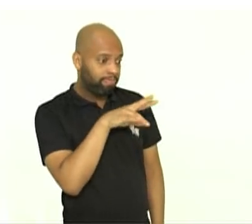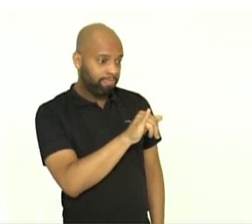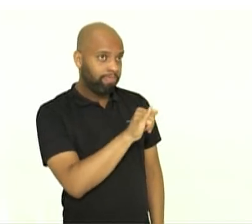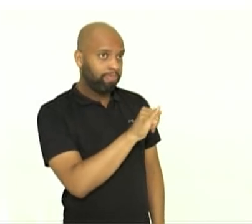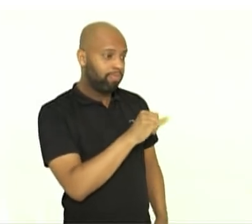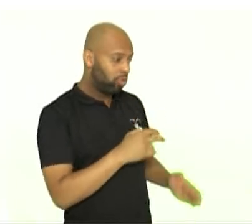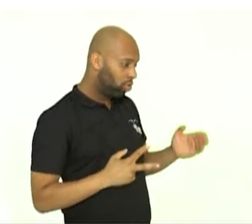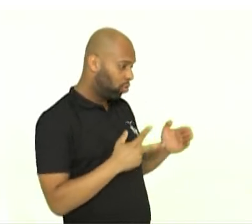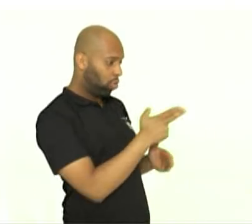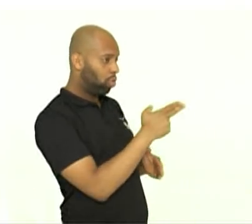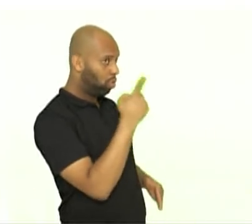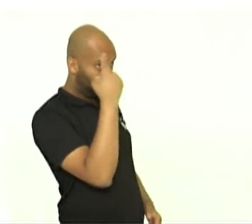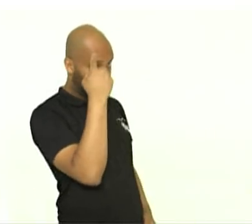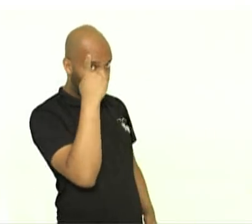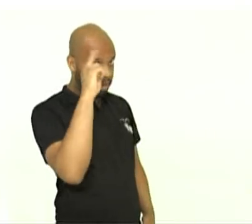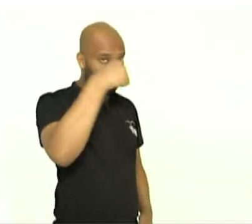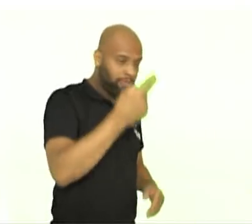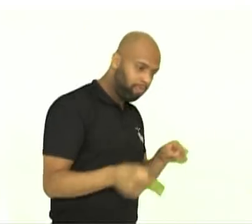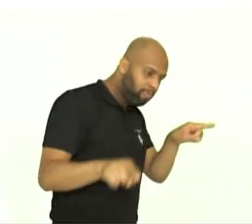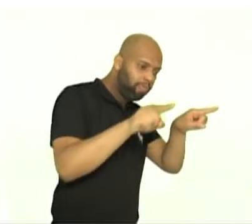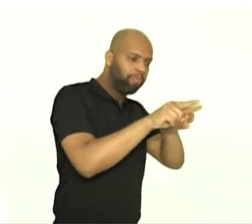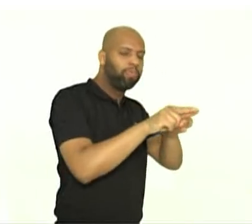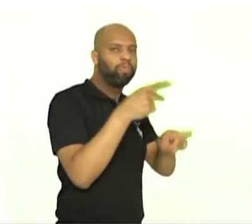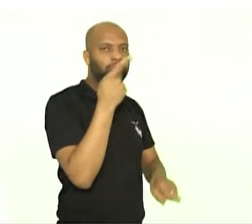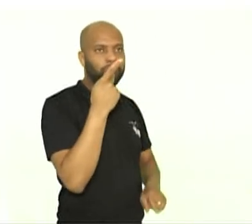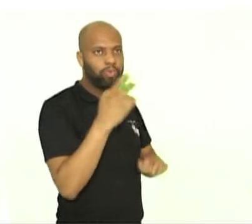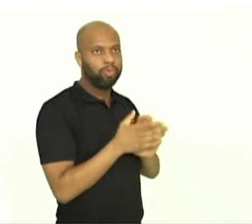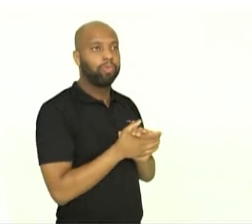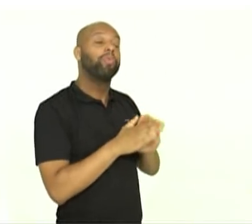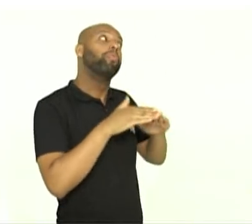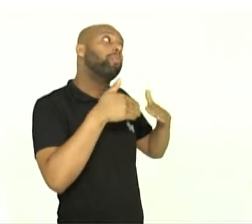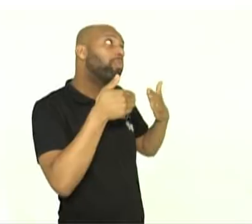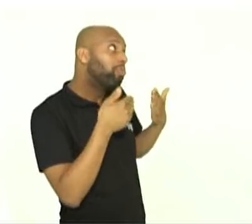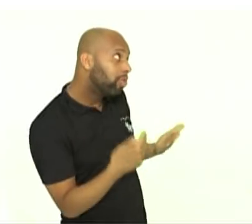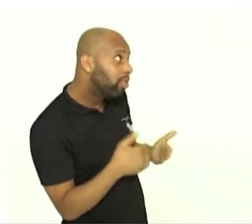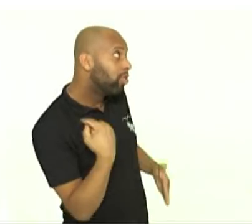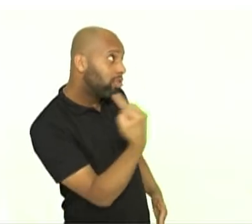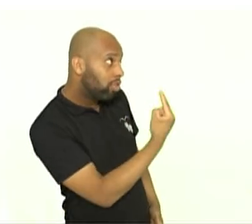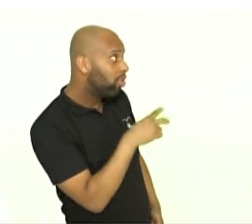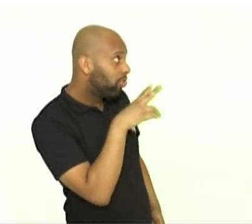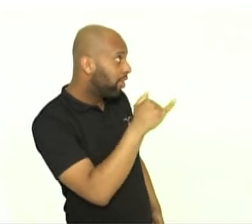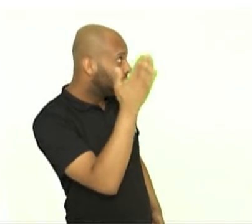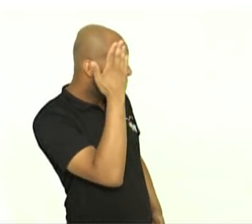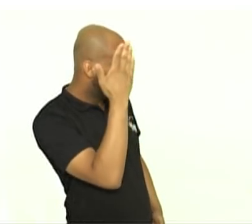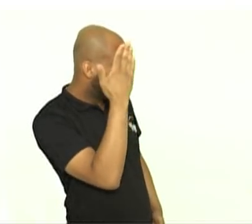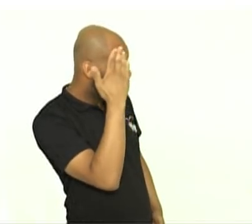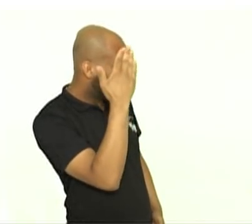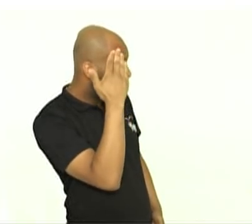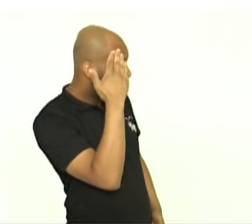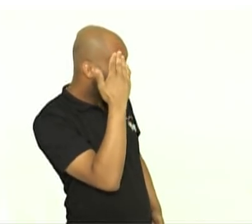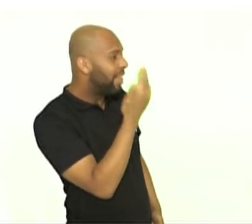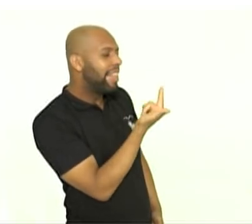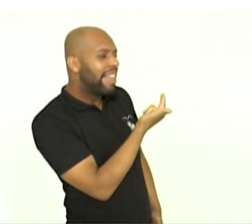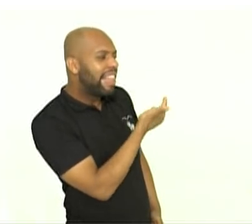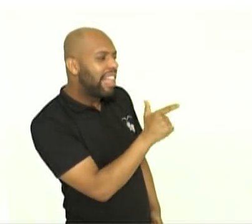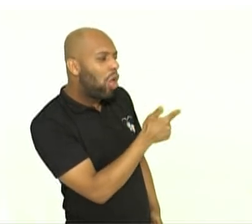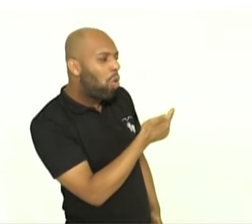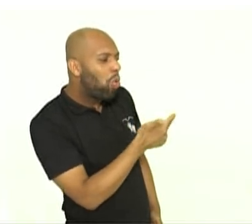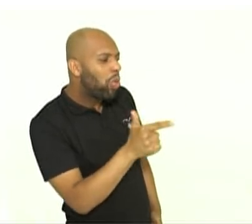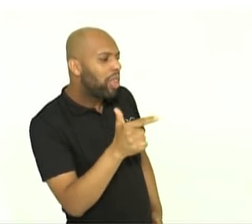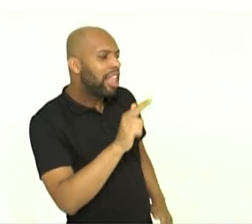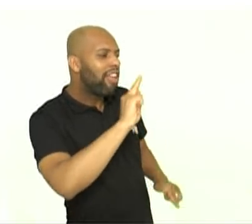uma quebra de pensamento e depois a sequência, quando ele diz, ao menos, a gente ia saber que foi sem gravidade, e aí